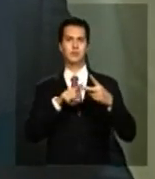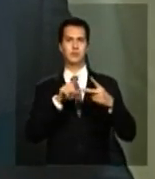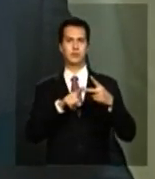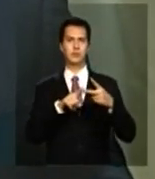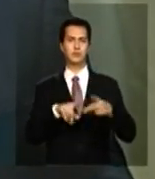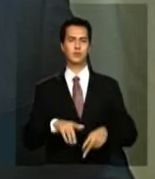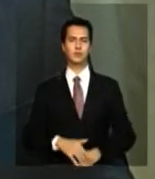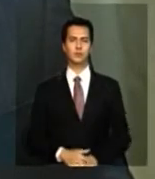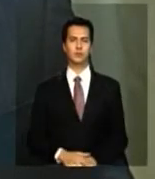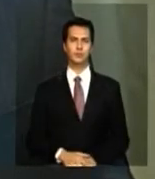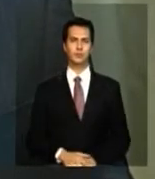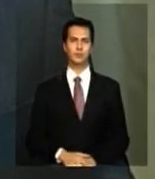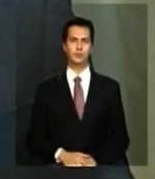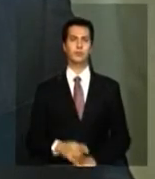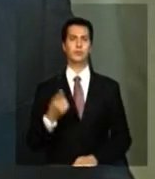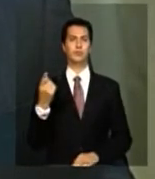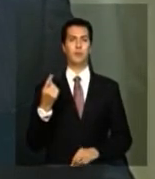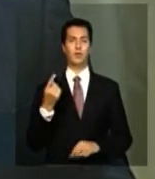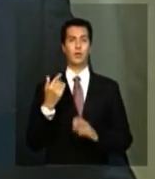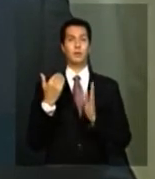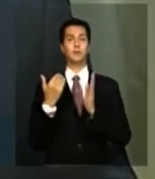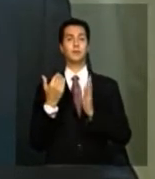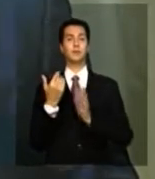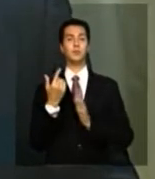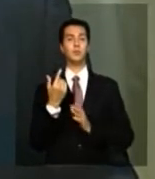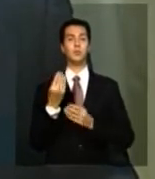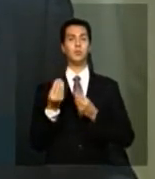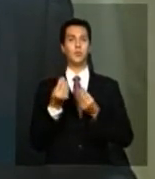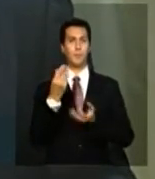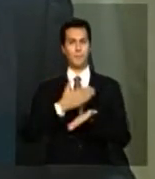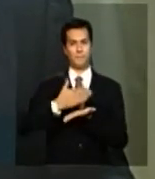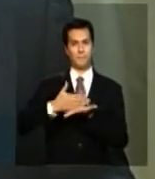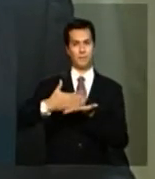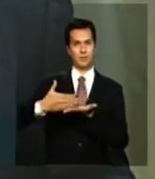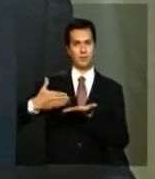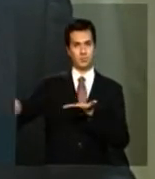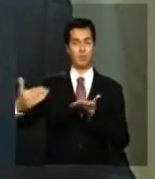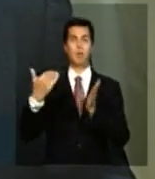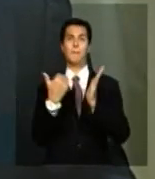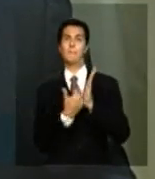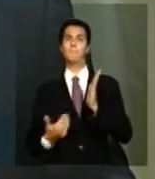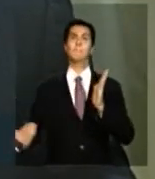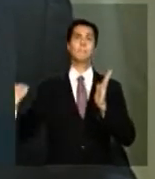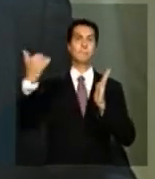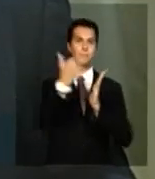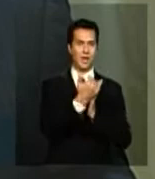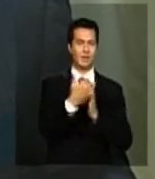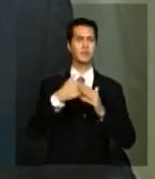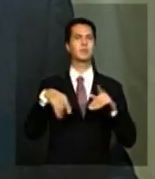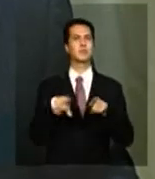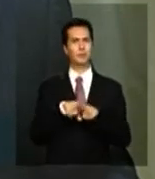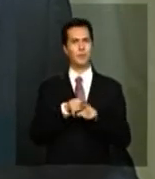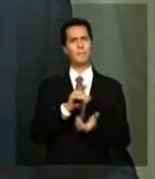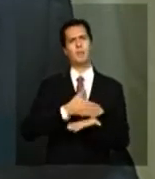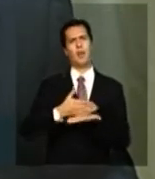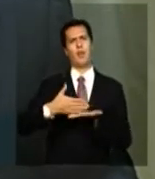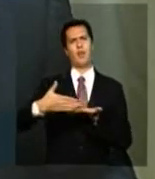eh aumentar o número de parcelas ou seja o financiamento terá mais